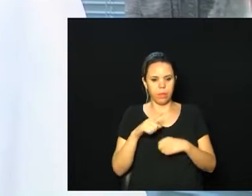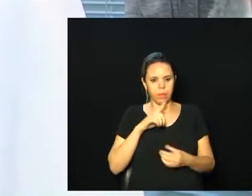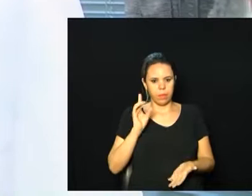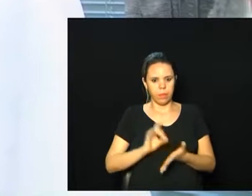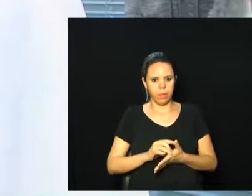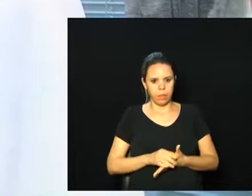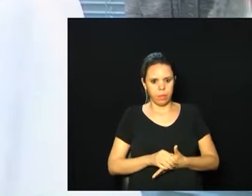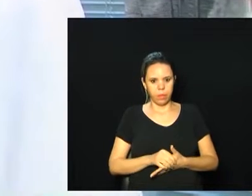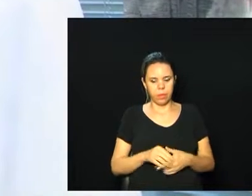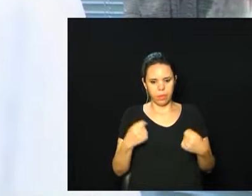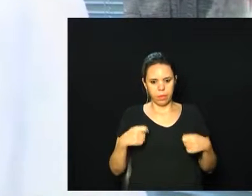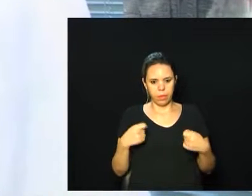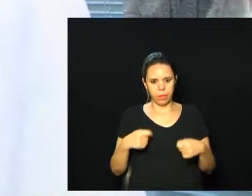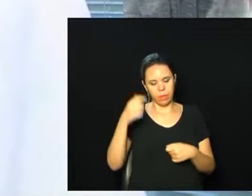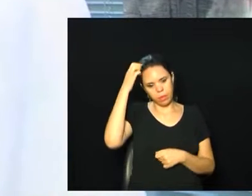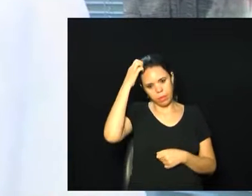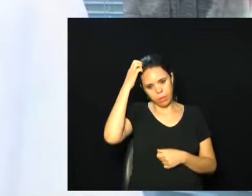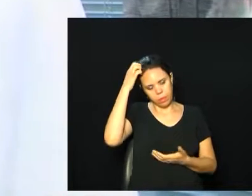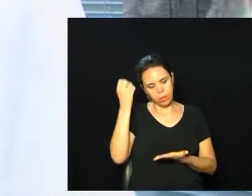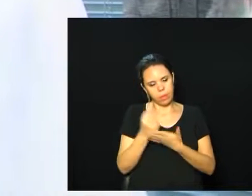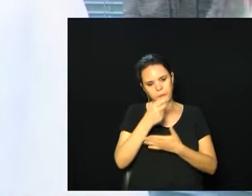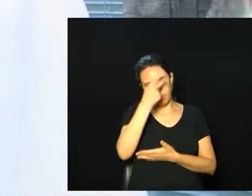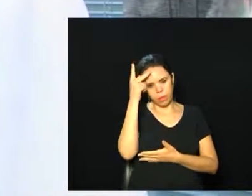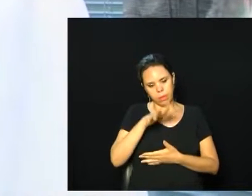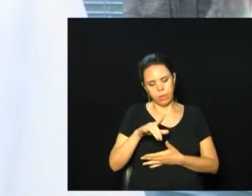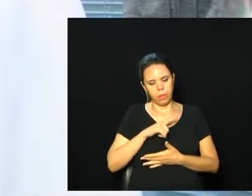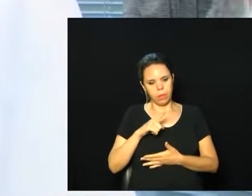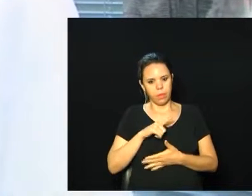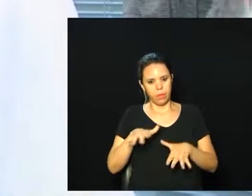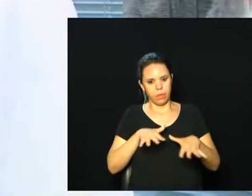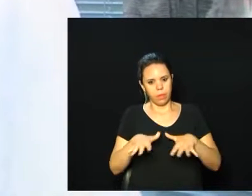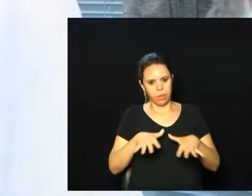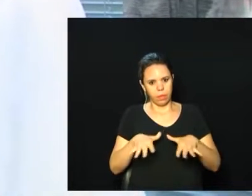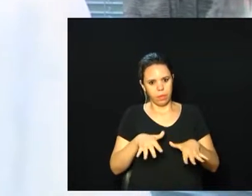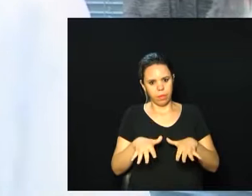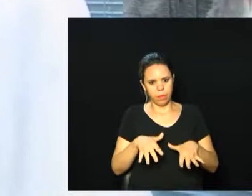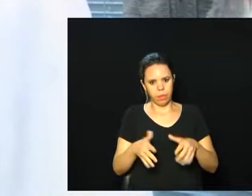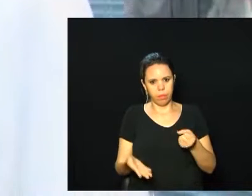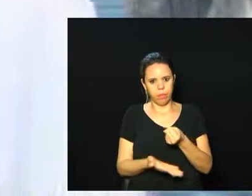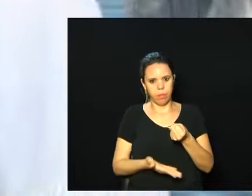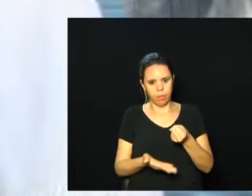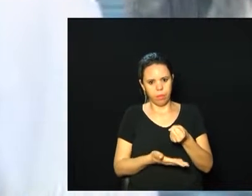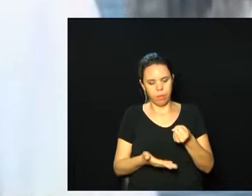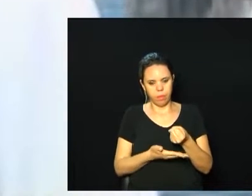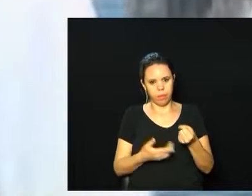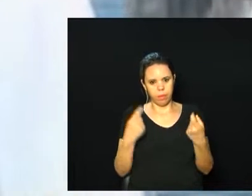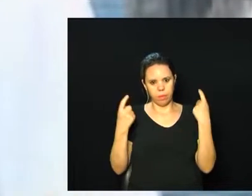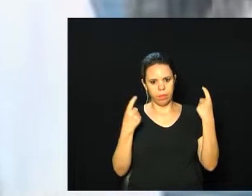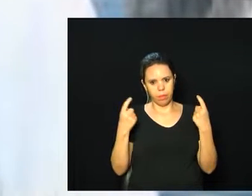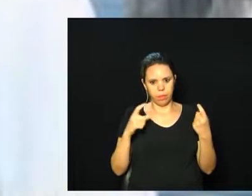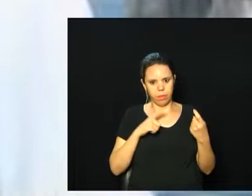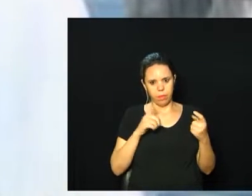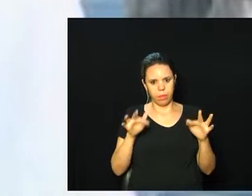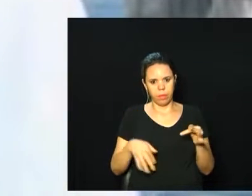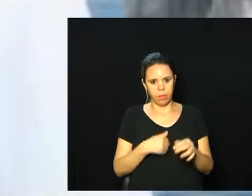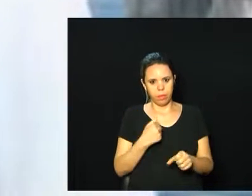realmente precisa da ajuda das pessoas. Hoje a gente teve um movimento também bastante baixo e há essa preocupação com o fim